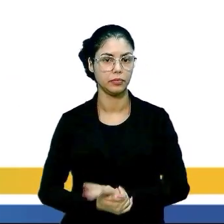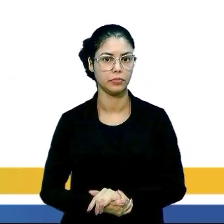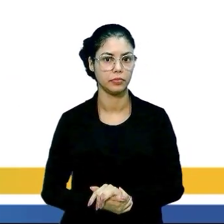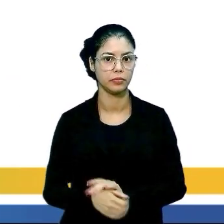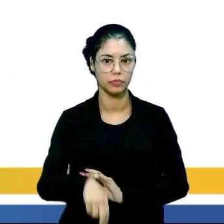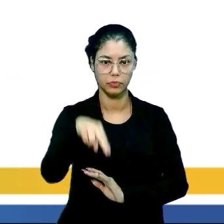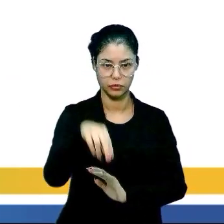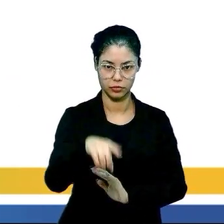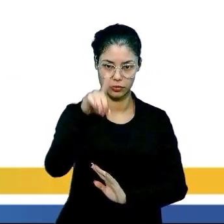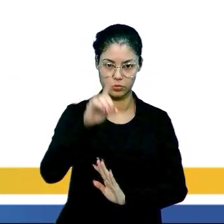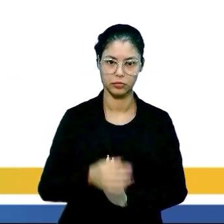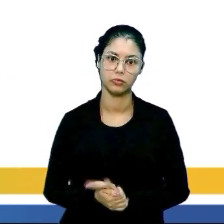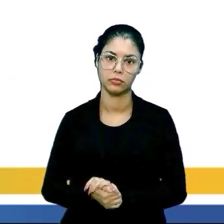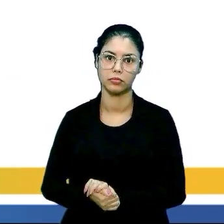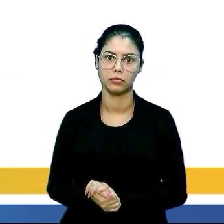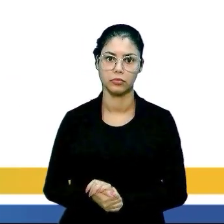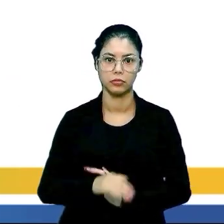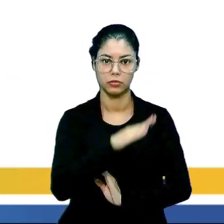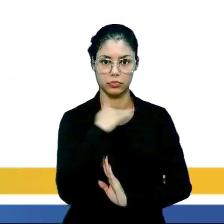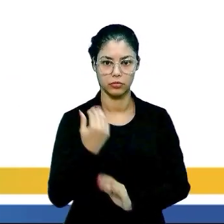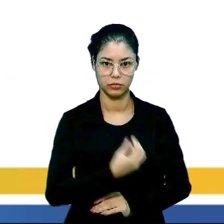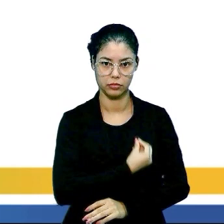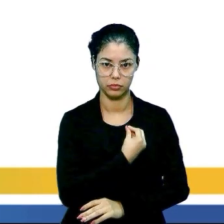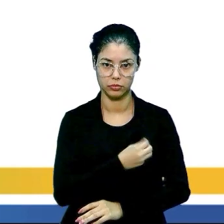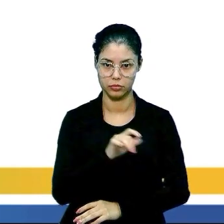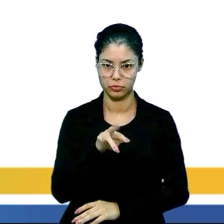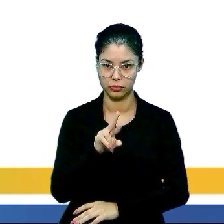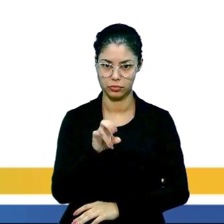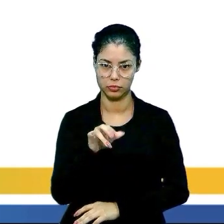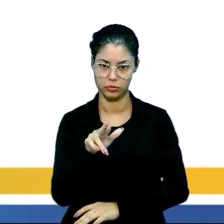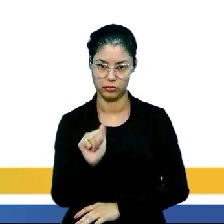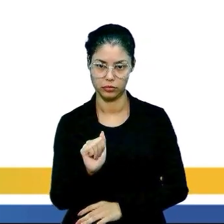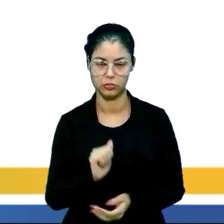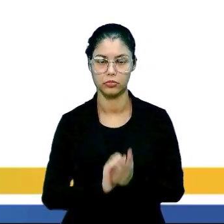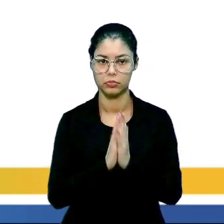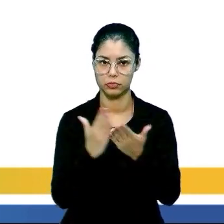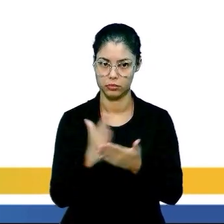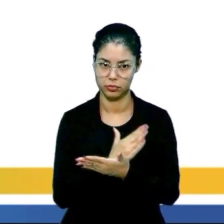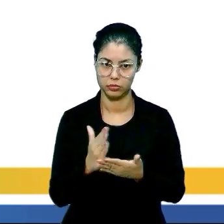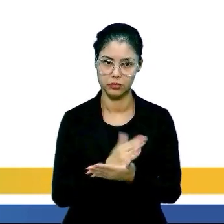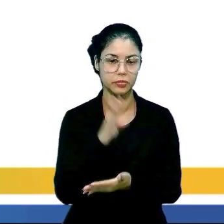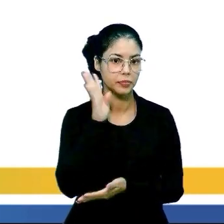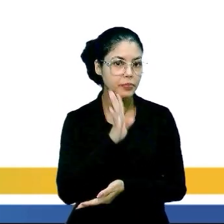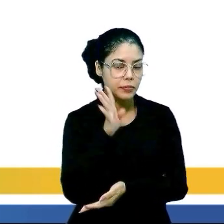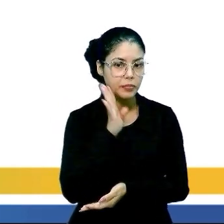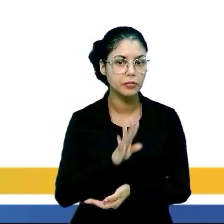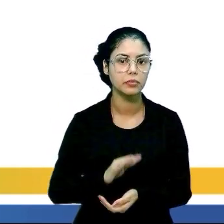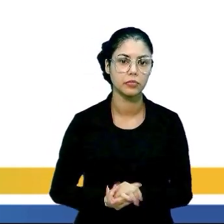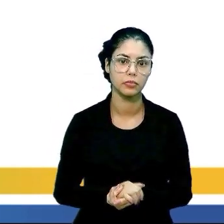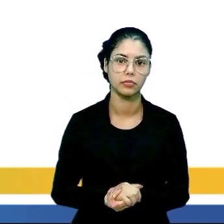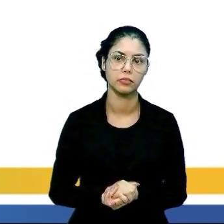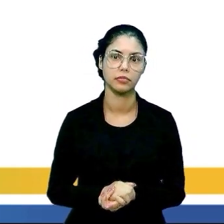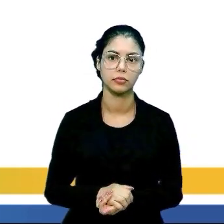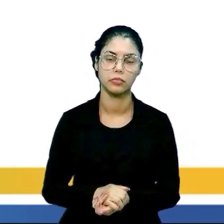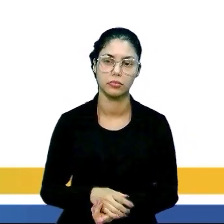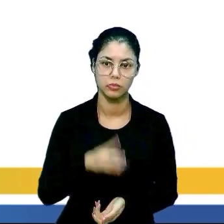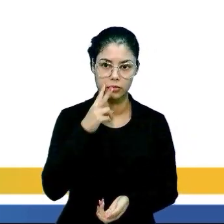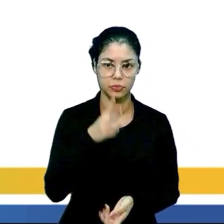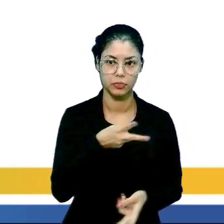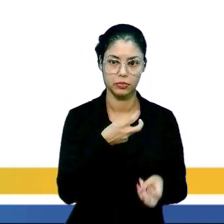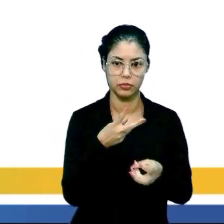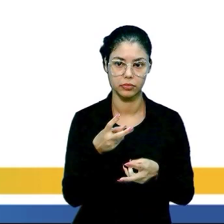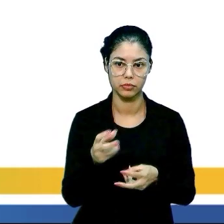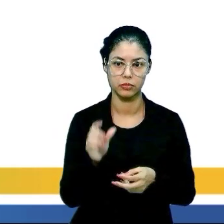o Nordeste, Morte e Vida Severina. O que é interessante dessa obra do João Cabral de Melo